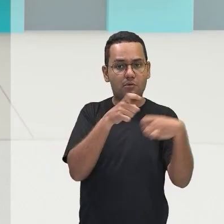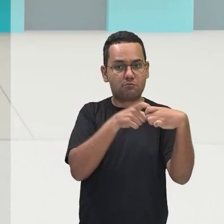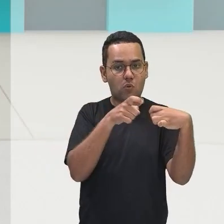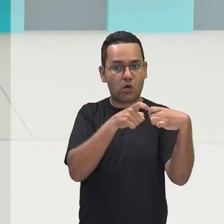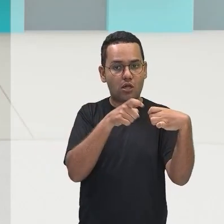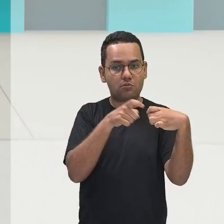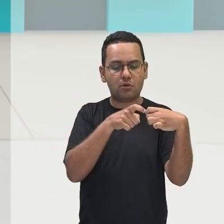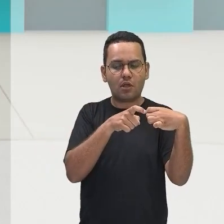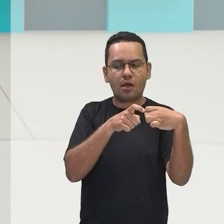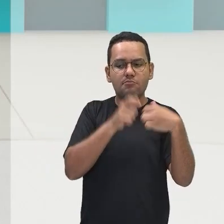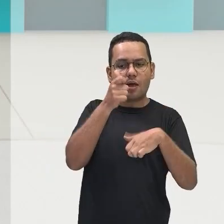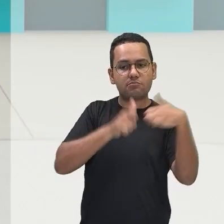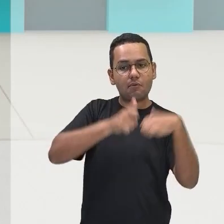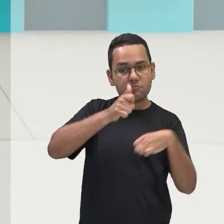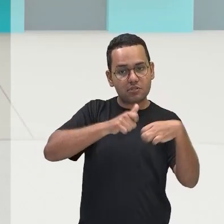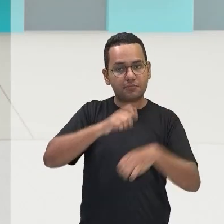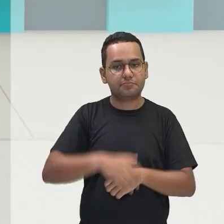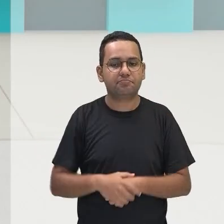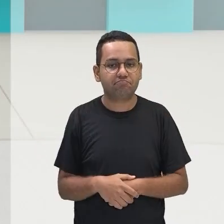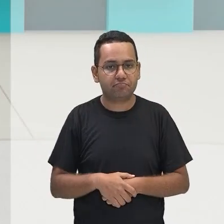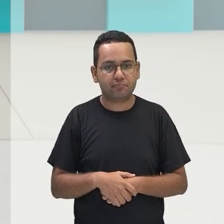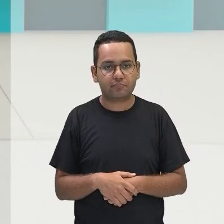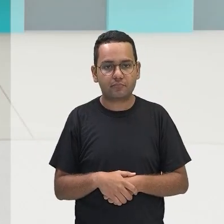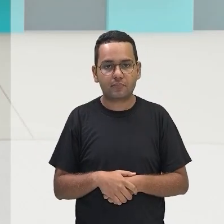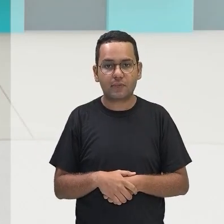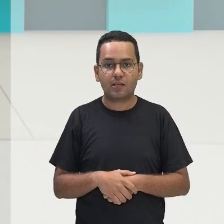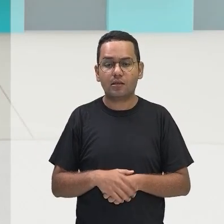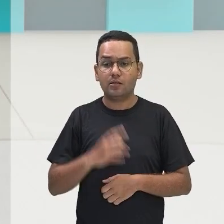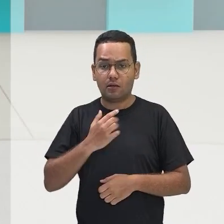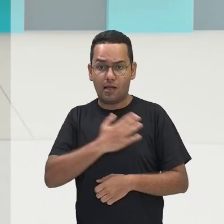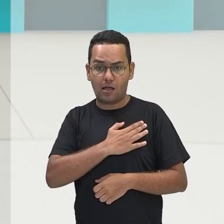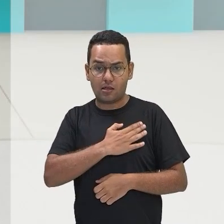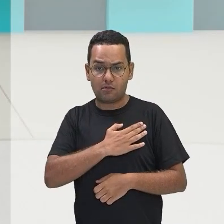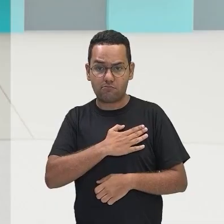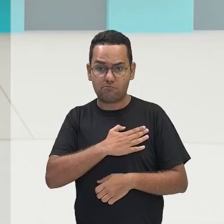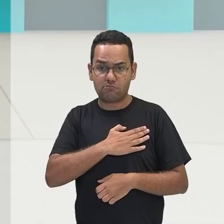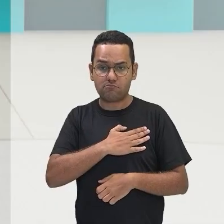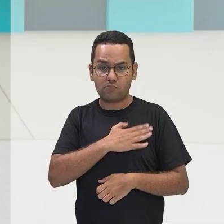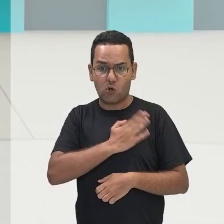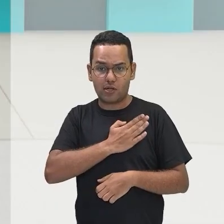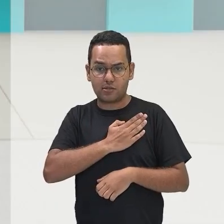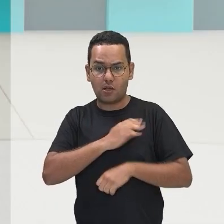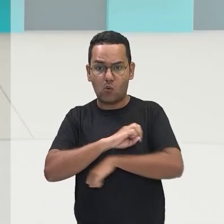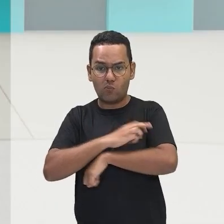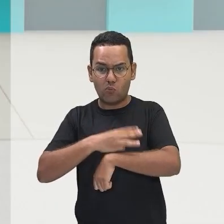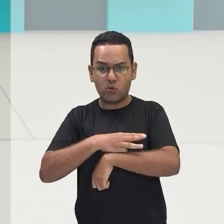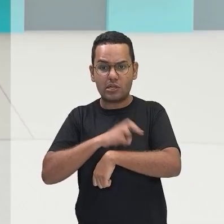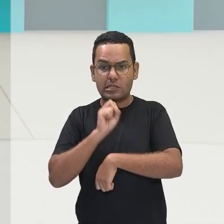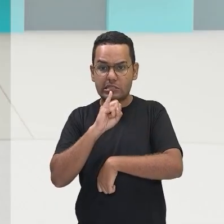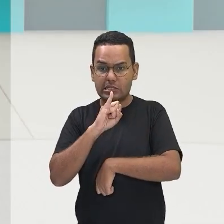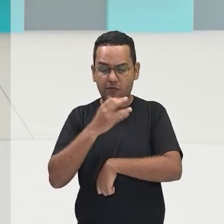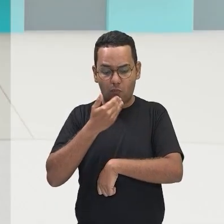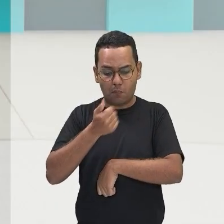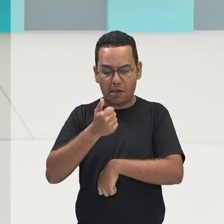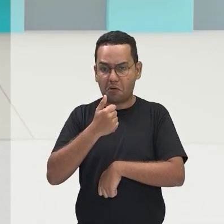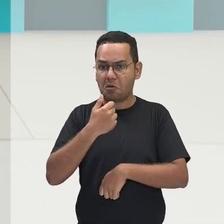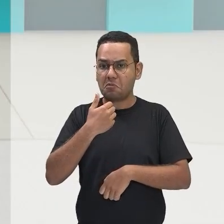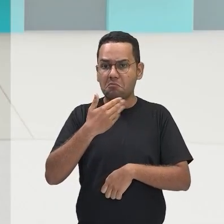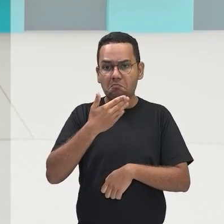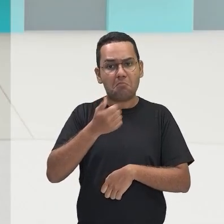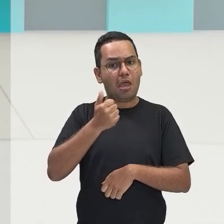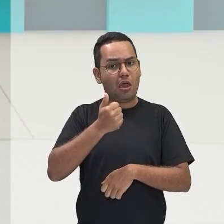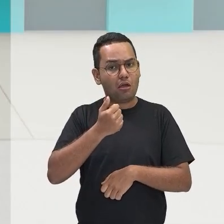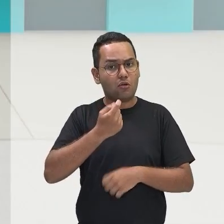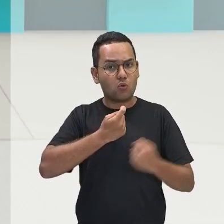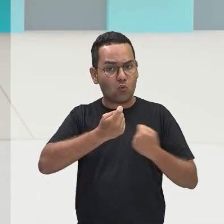músculo, né? E quanto mais for estimulado, maior será a sua capacidade, né? Como nós já falamos, né?